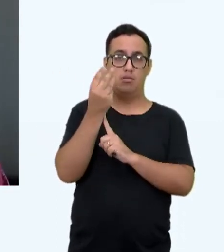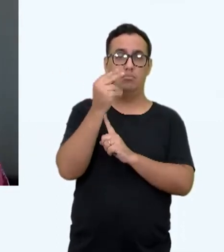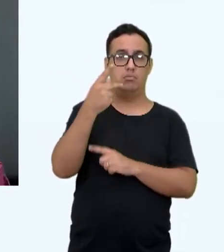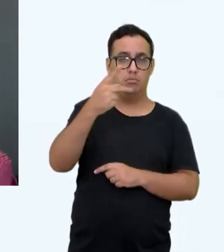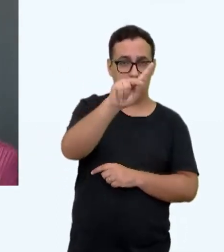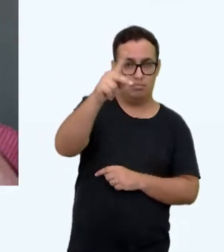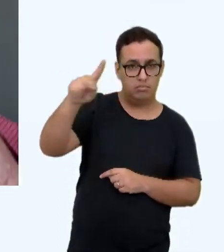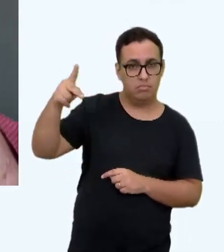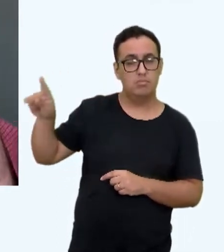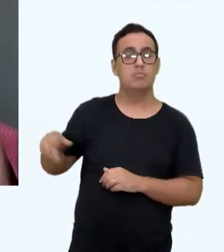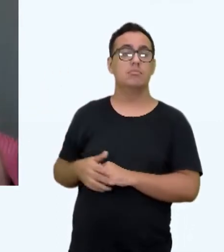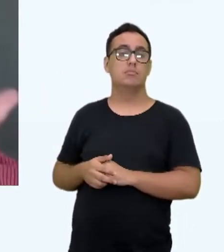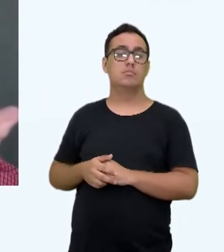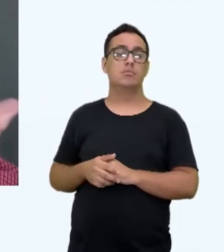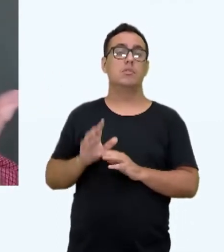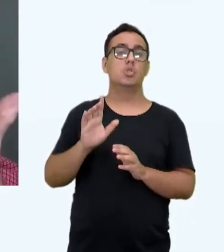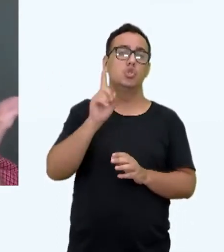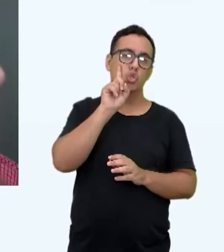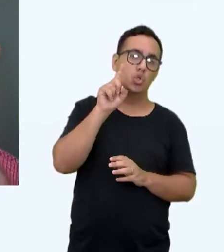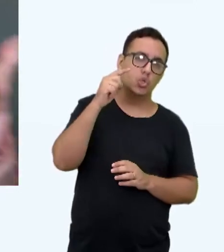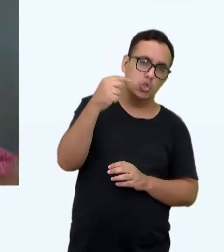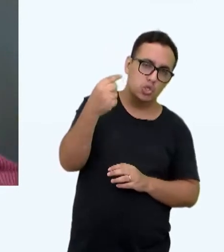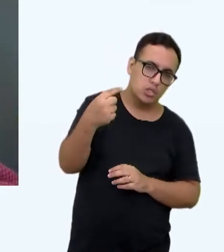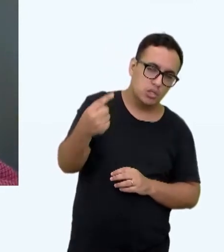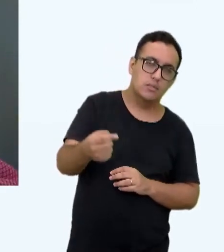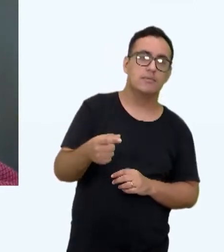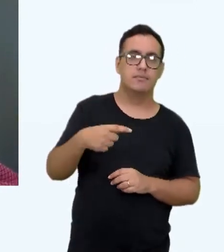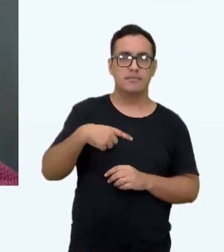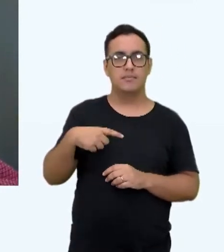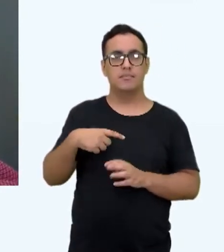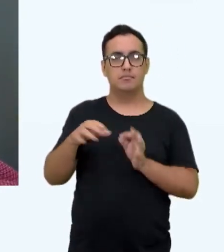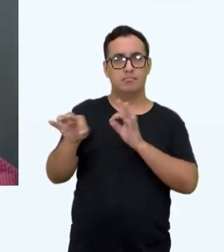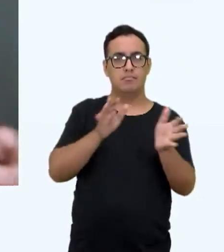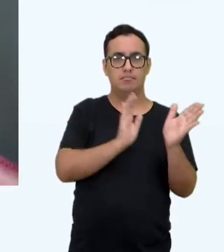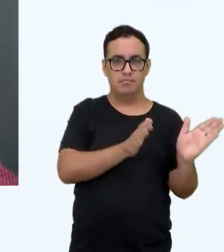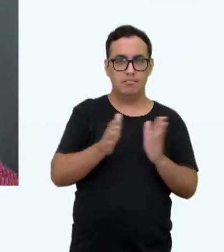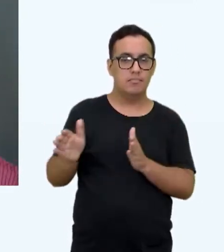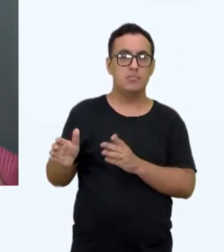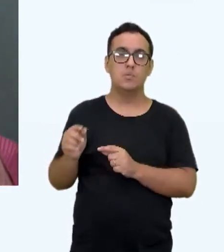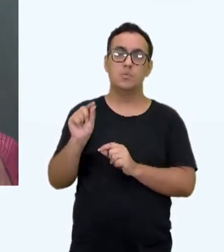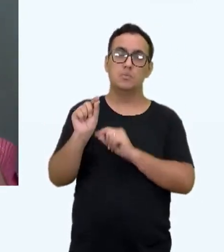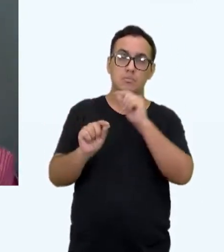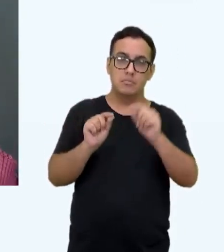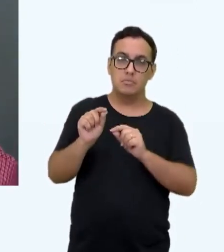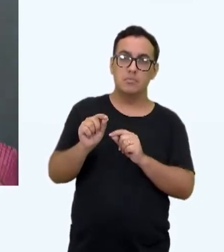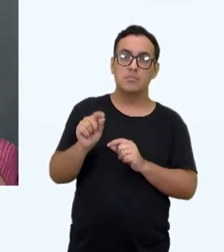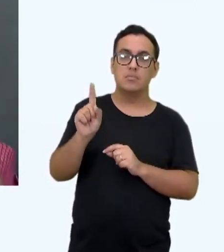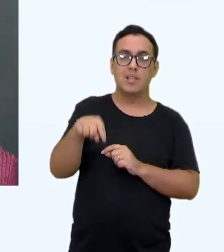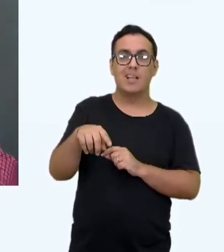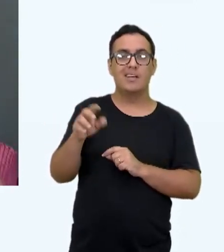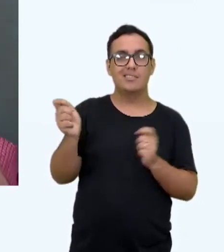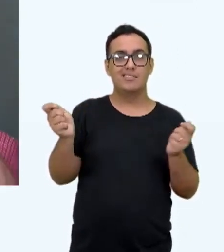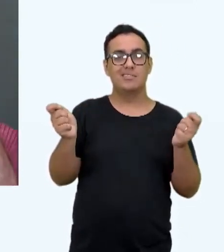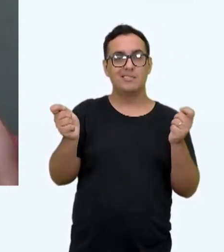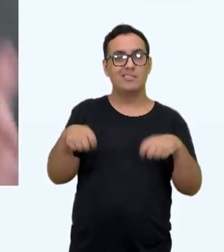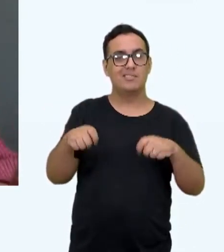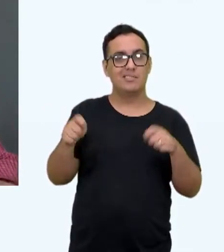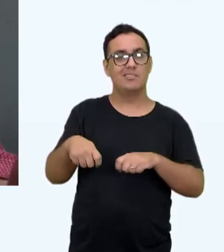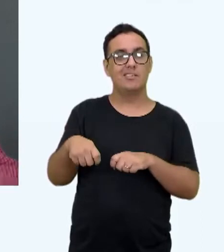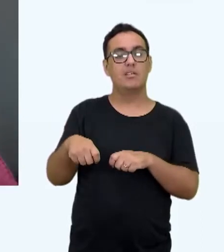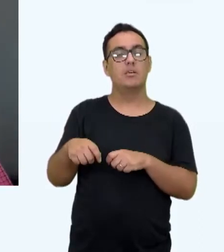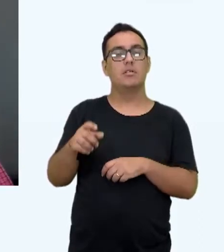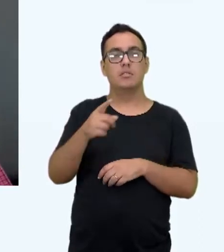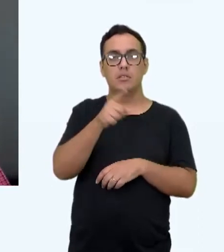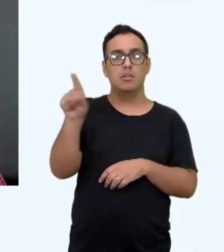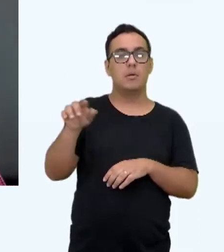deles. E o dia a dia se manejava com uma forma de fazer matemática e